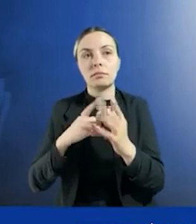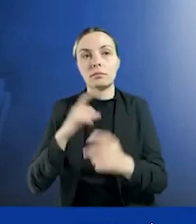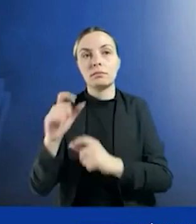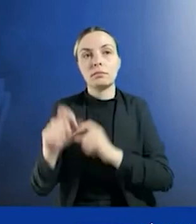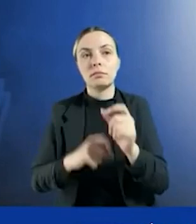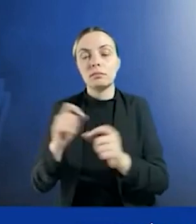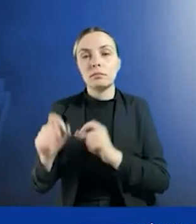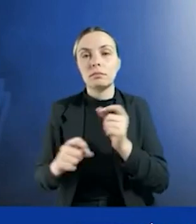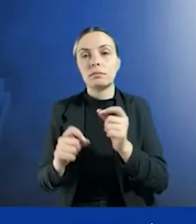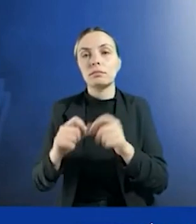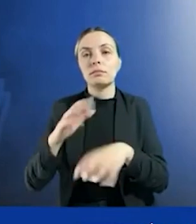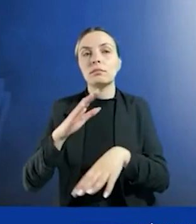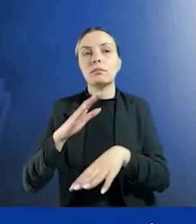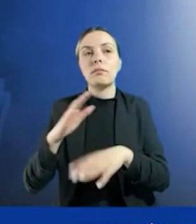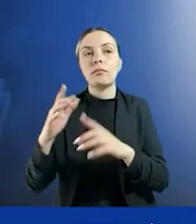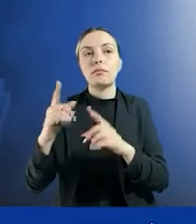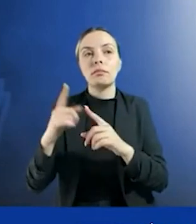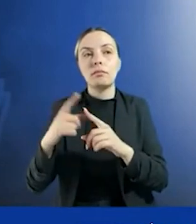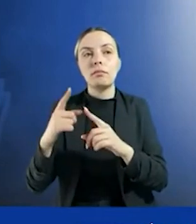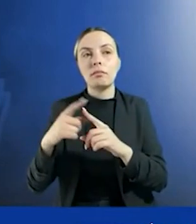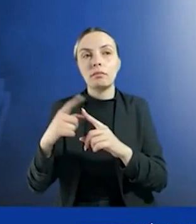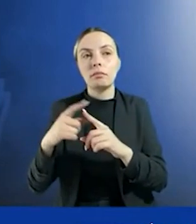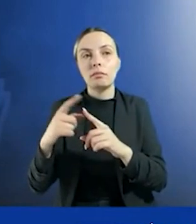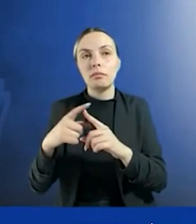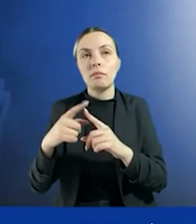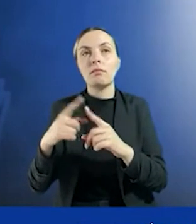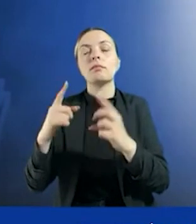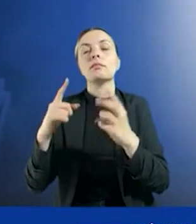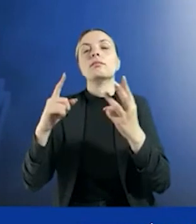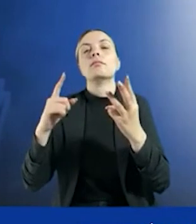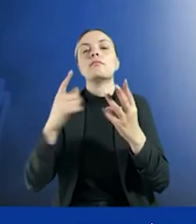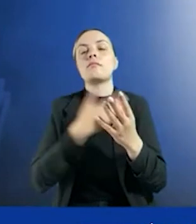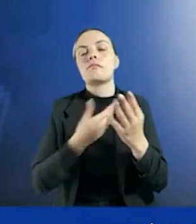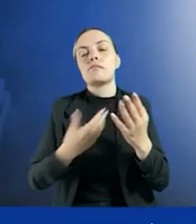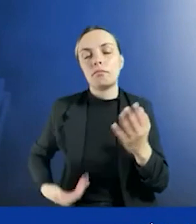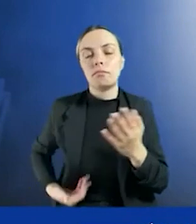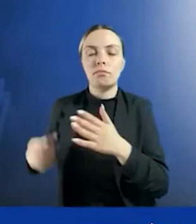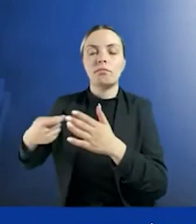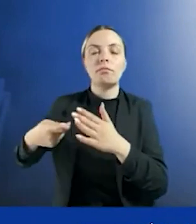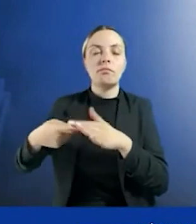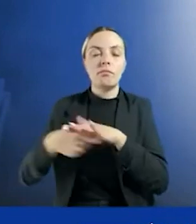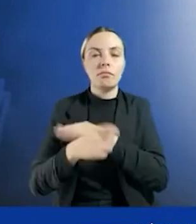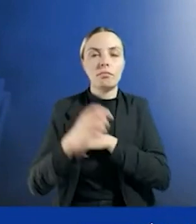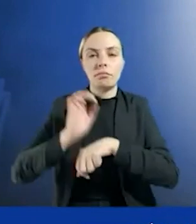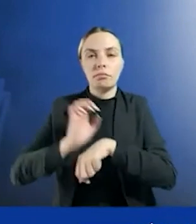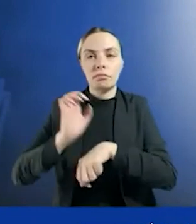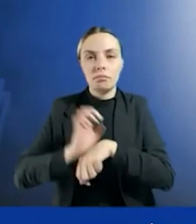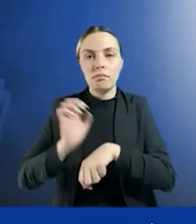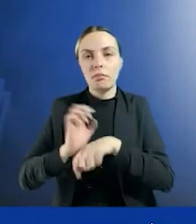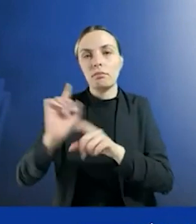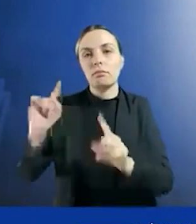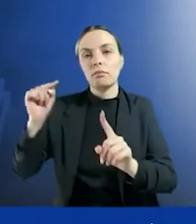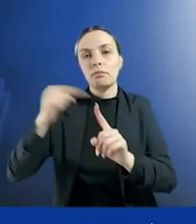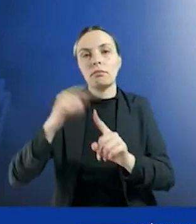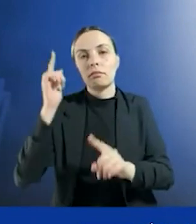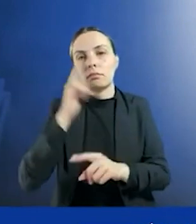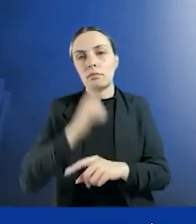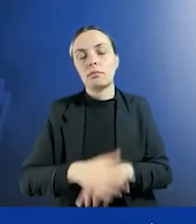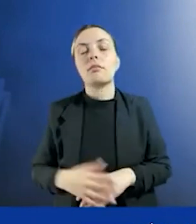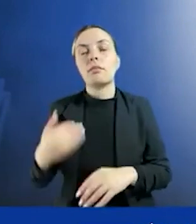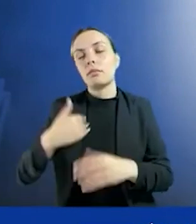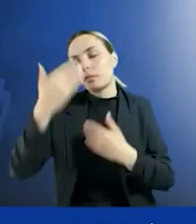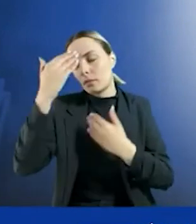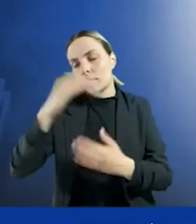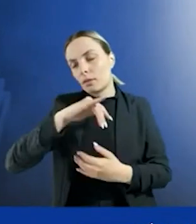as nossas unidades federativas nos ajudando a alcançar essas metas. Eu agradeço a